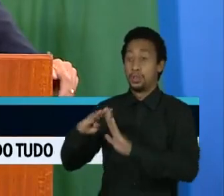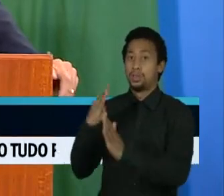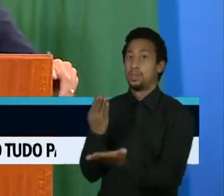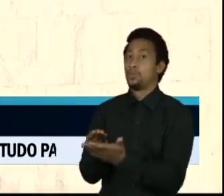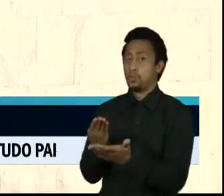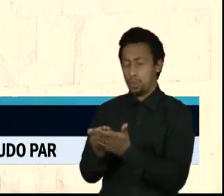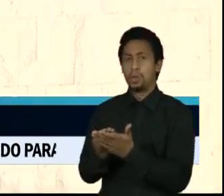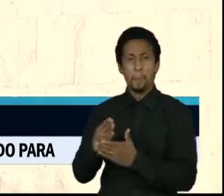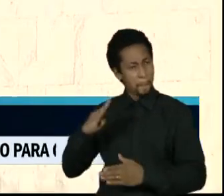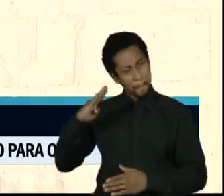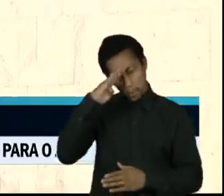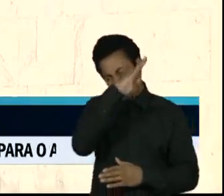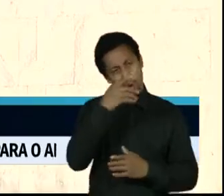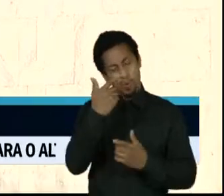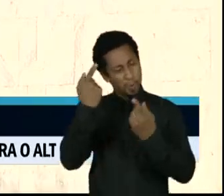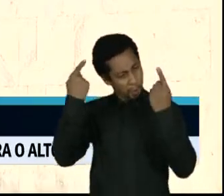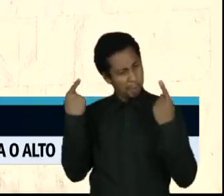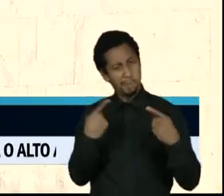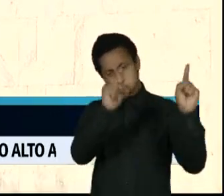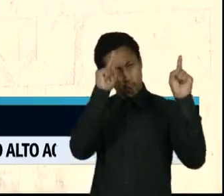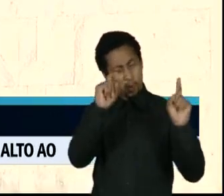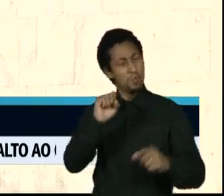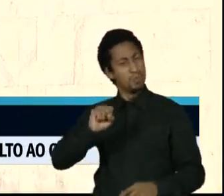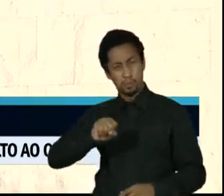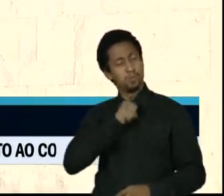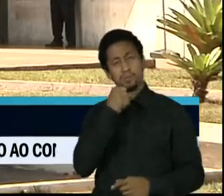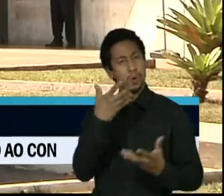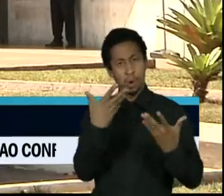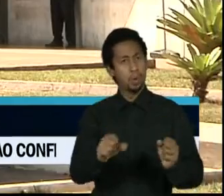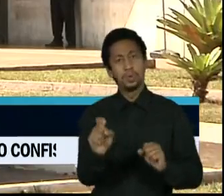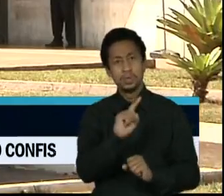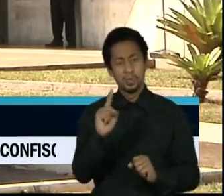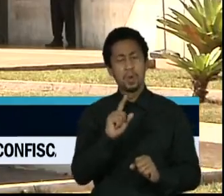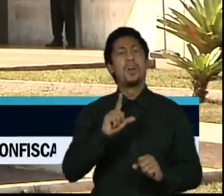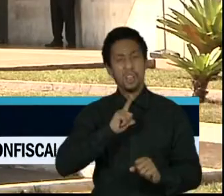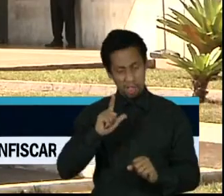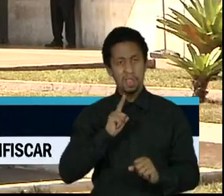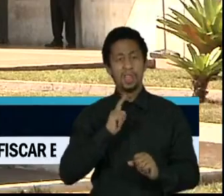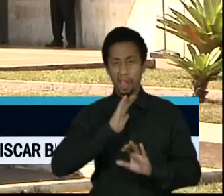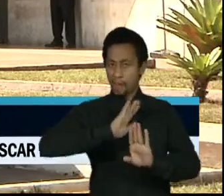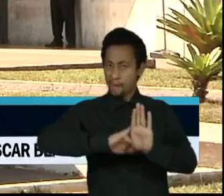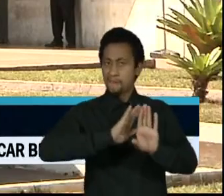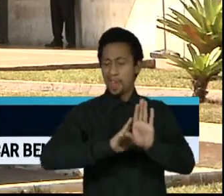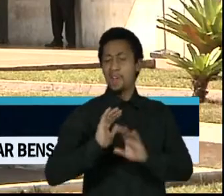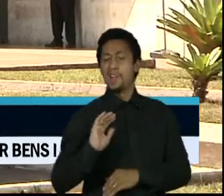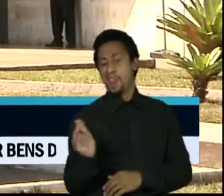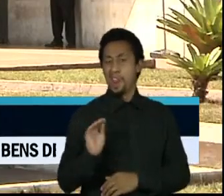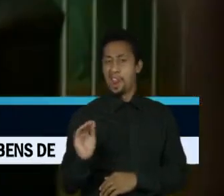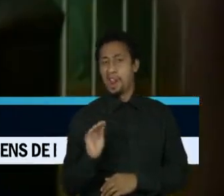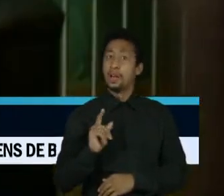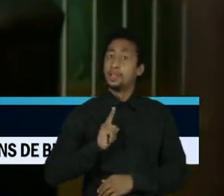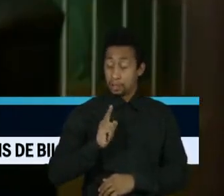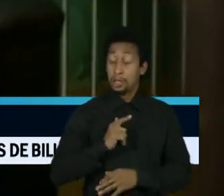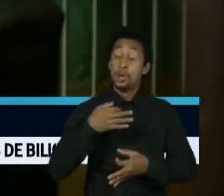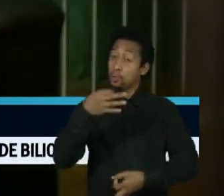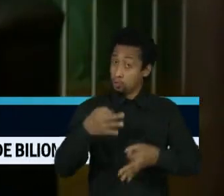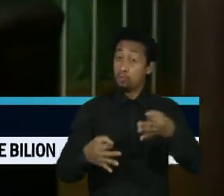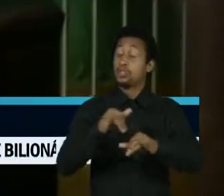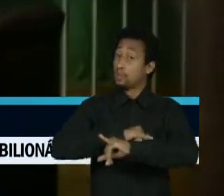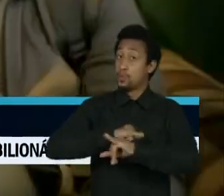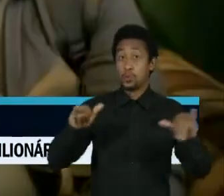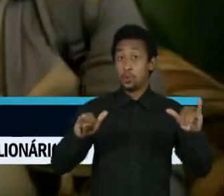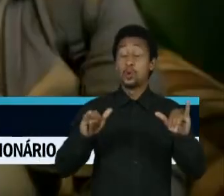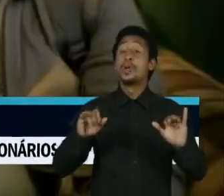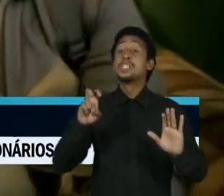Bolsonaro. Do Ministério da Justiça, partiu a ordem via Secretaria Nacional do Consumidor da retirada do filme em até 5 dias dos